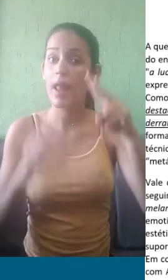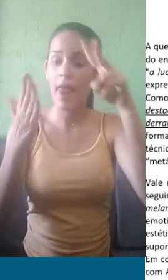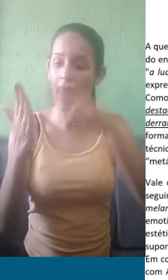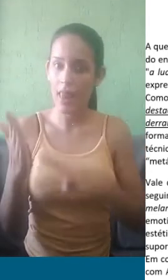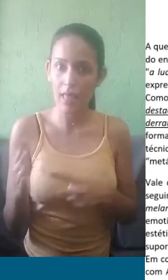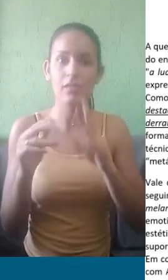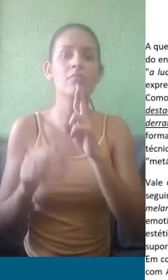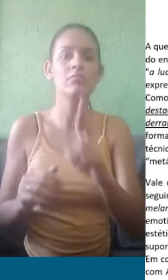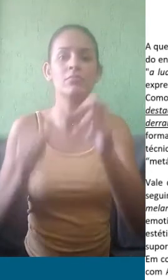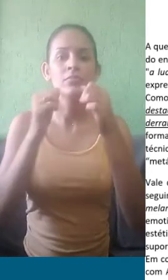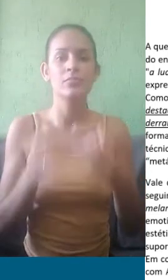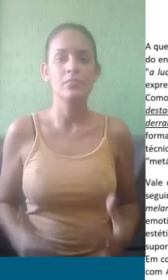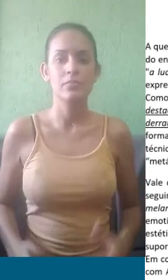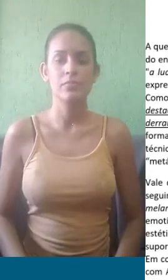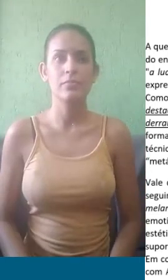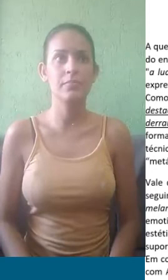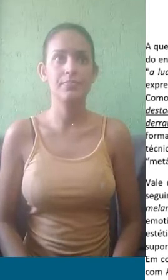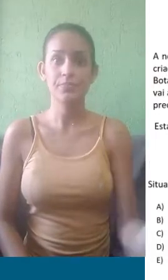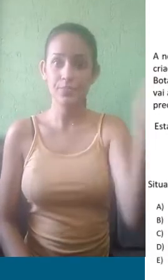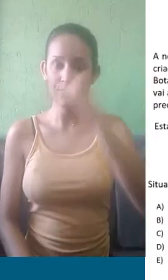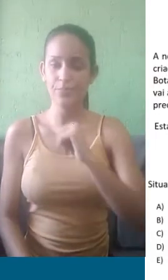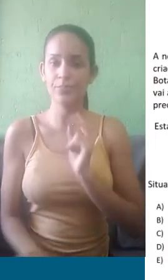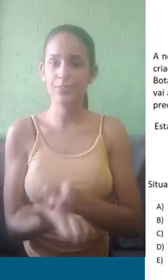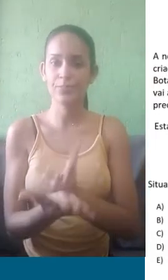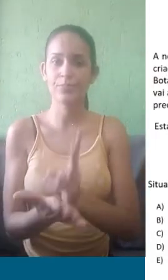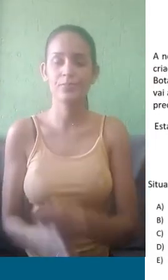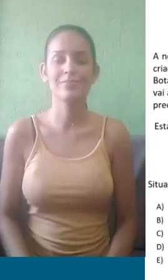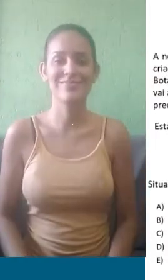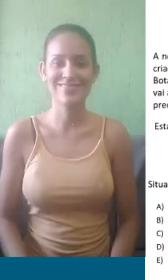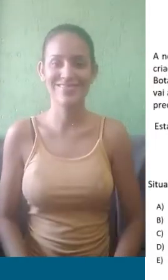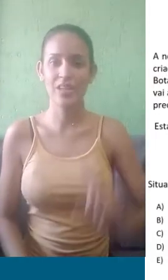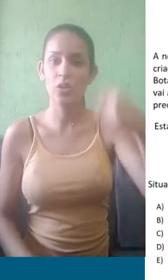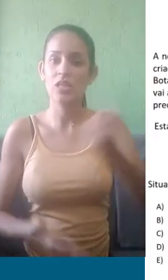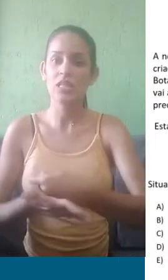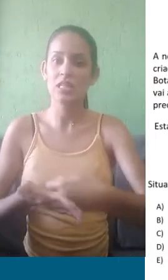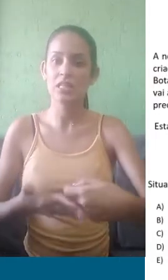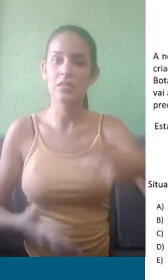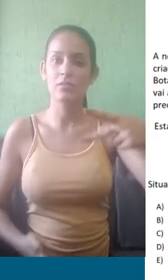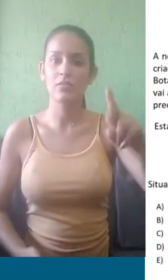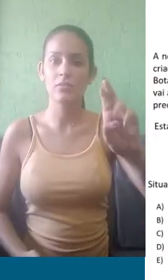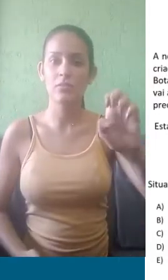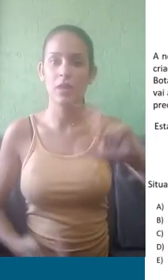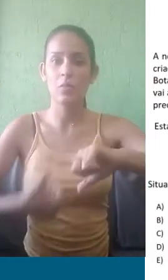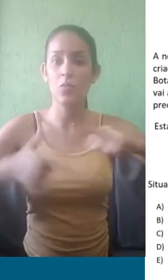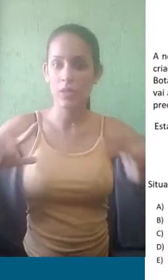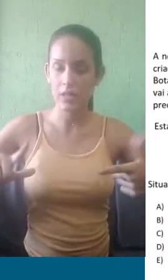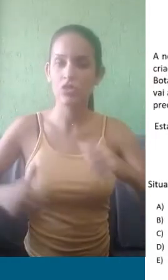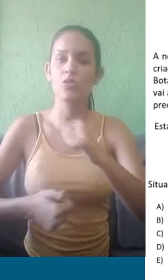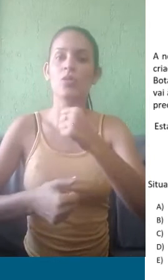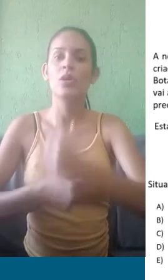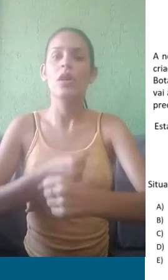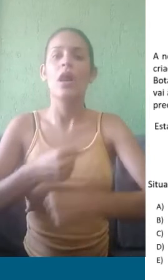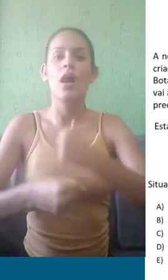gabarito comentado e vamos prosseguir. A próxima questão é sobre o pré-modernismo, questão do Enem 2019